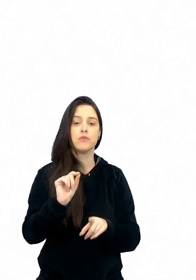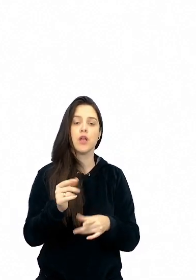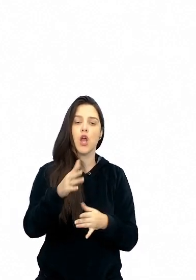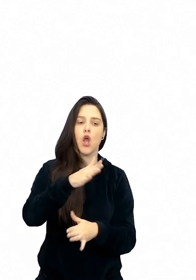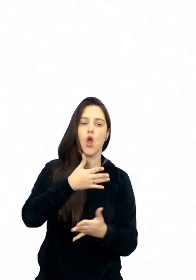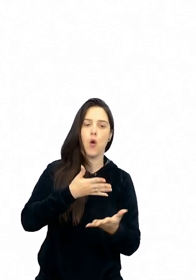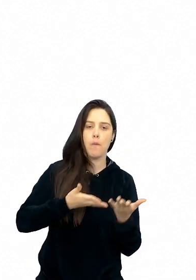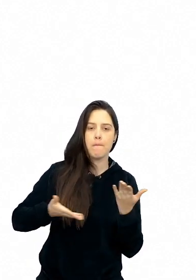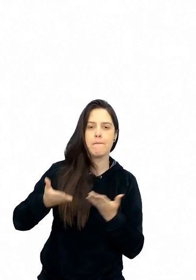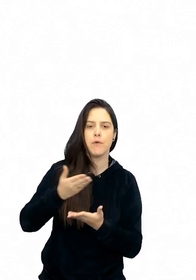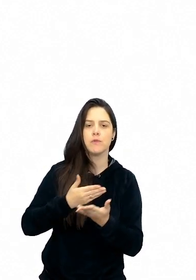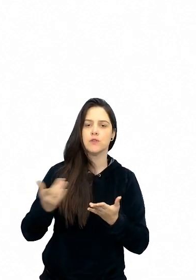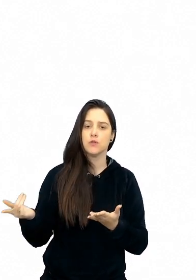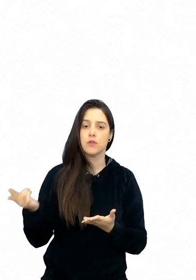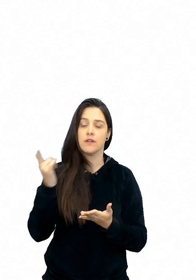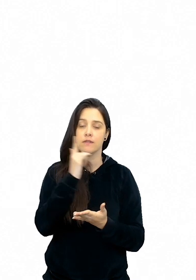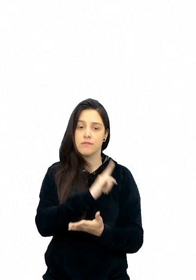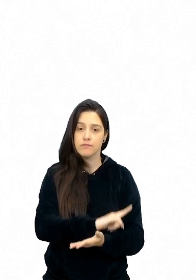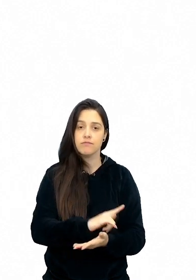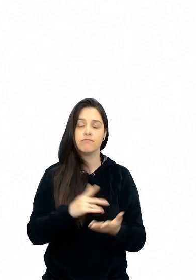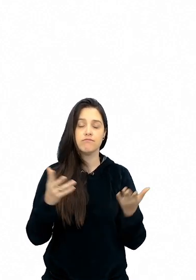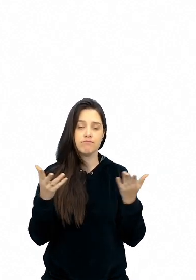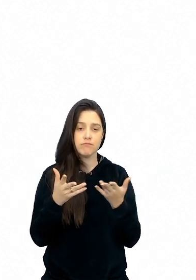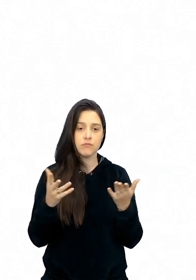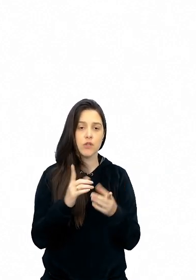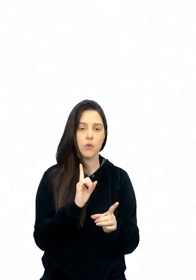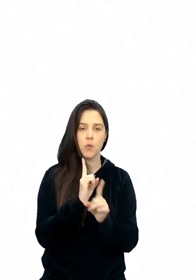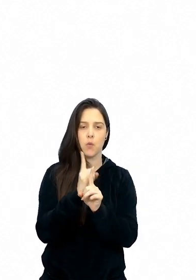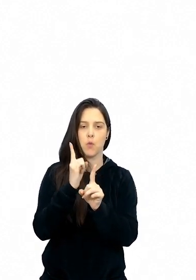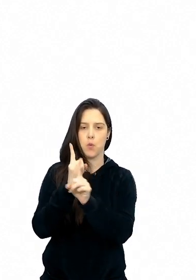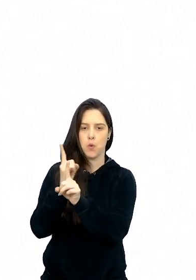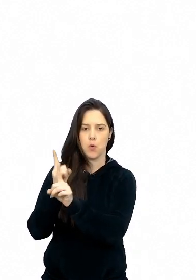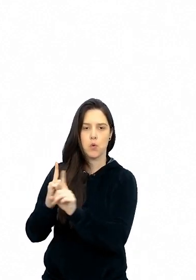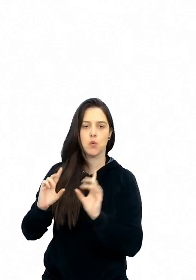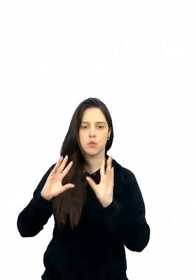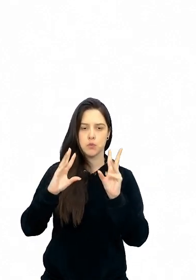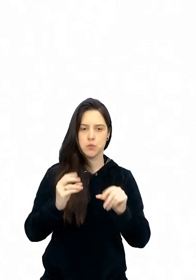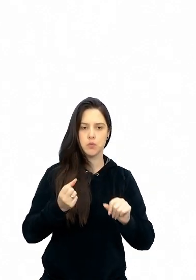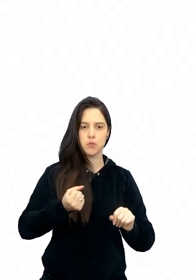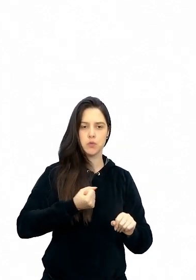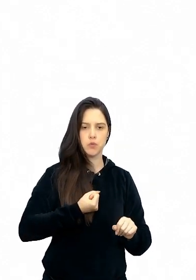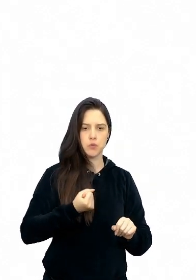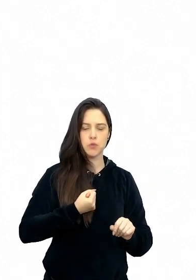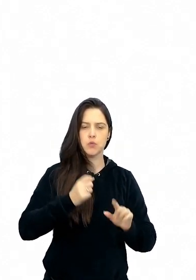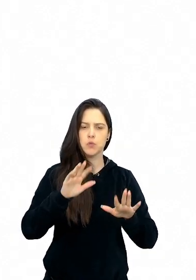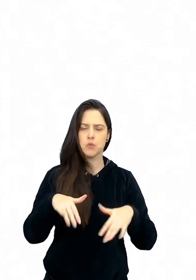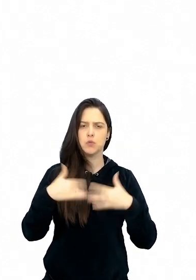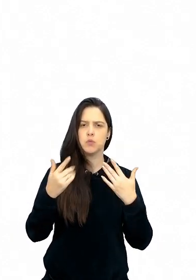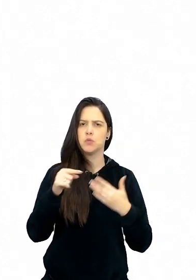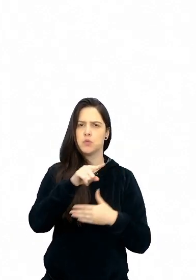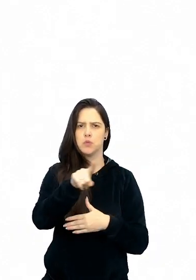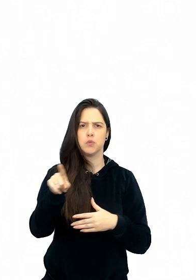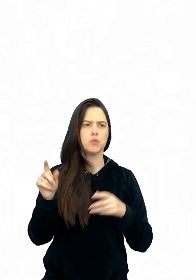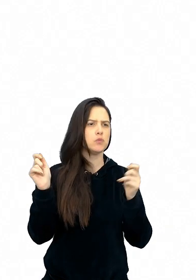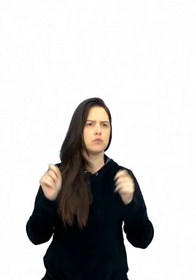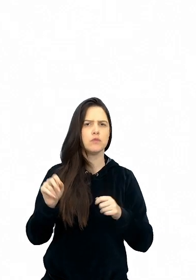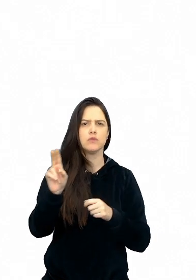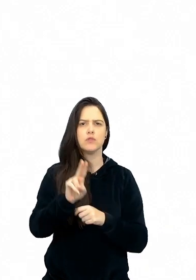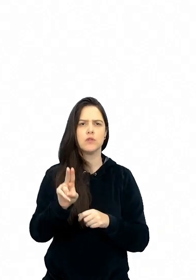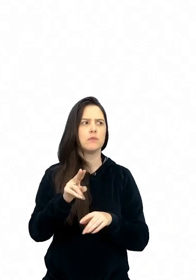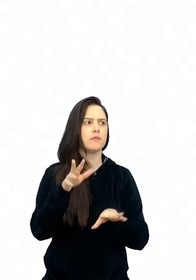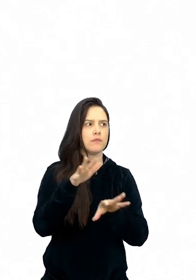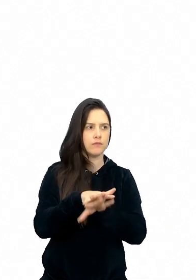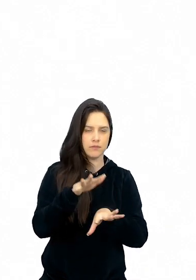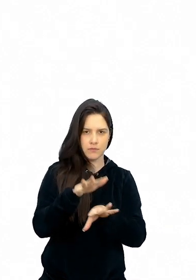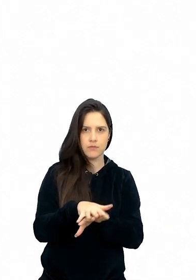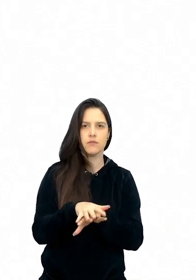momento que vocês realizam o desdobramento na escola, né? Com os números, com o maior número aí de professores de matemática,